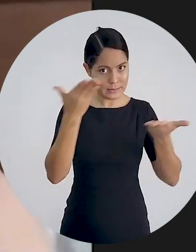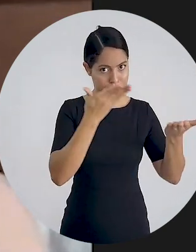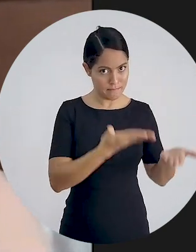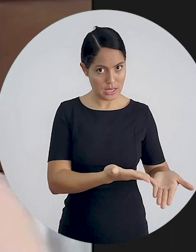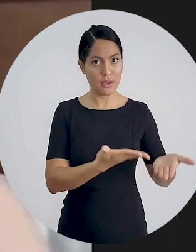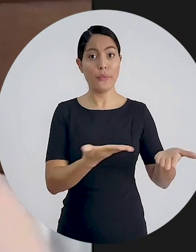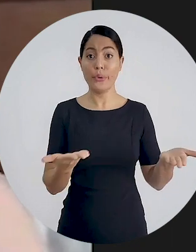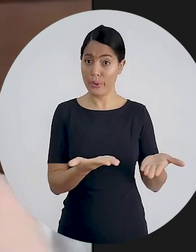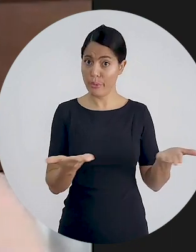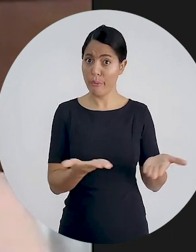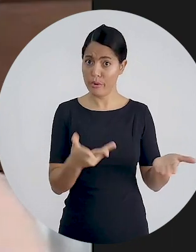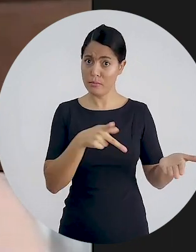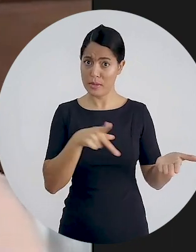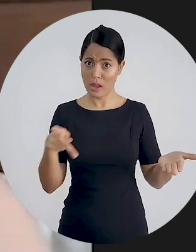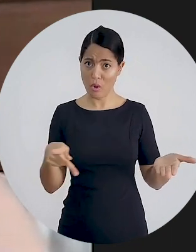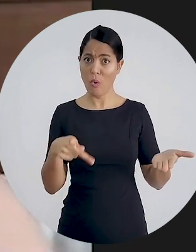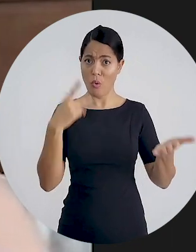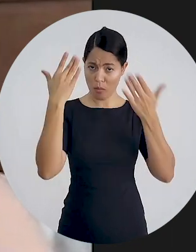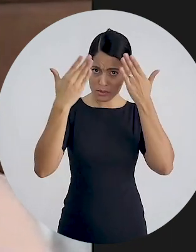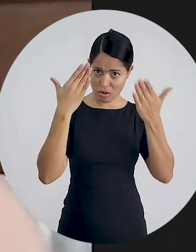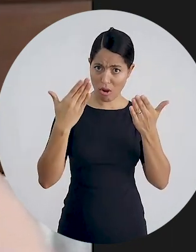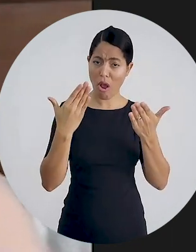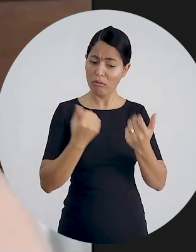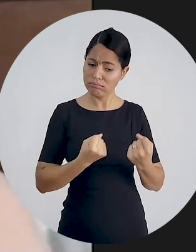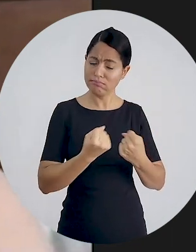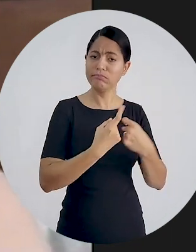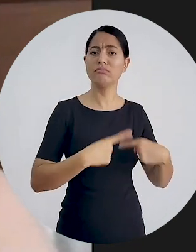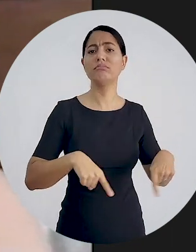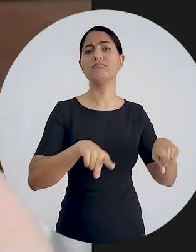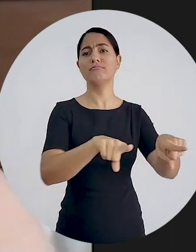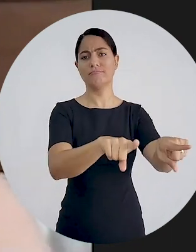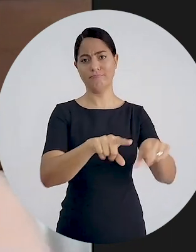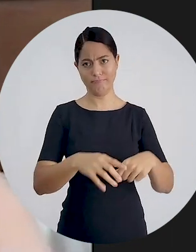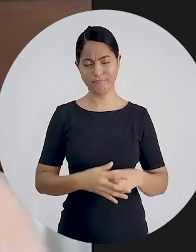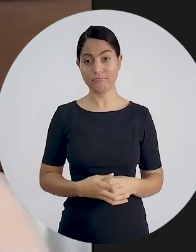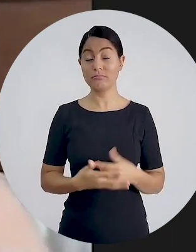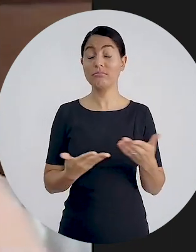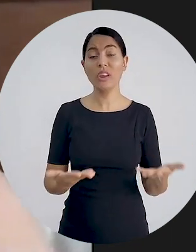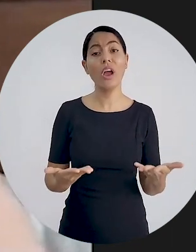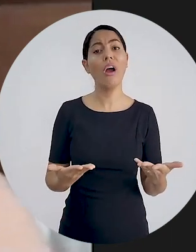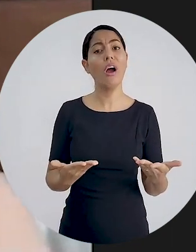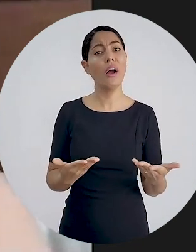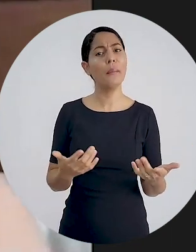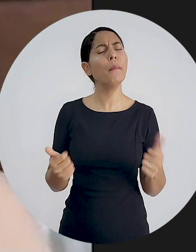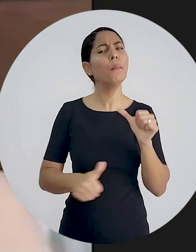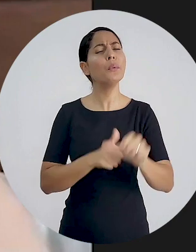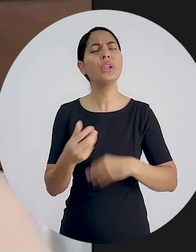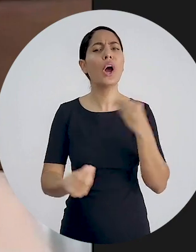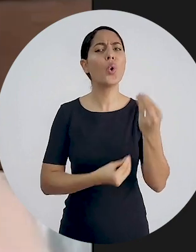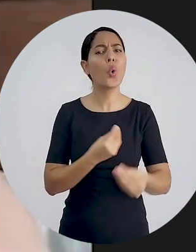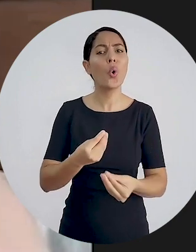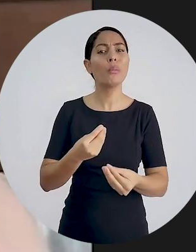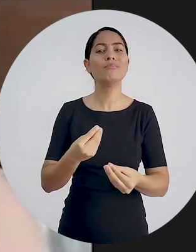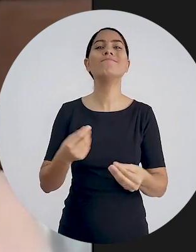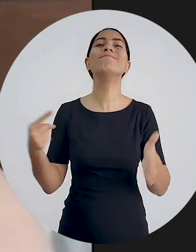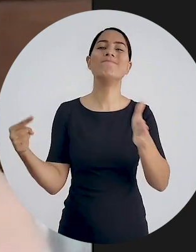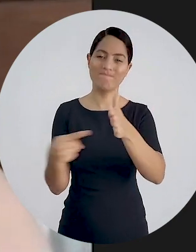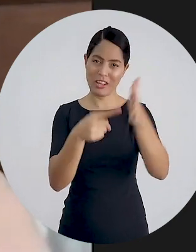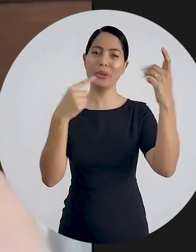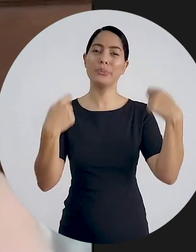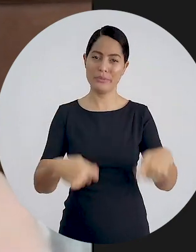Então, só denunciando que a gente vai conseguir realmente que isso mude, que essa realidade mude,